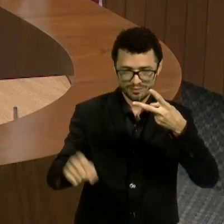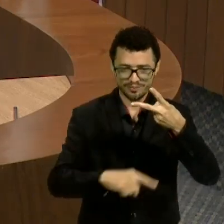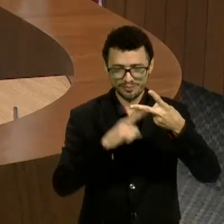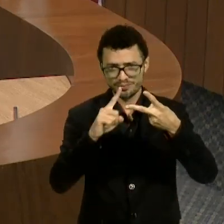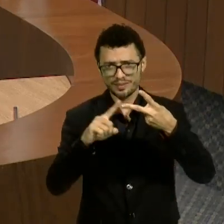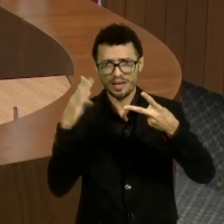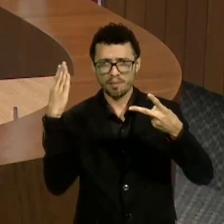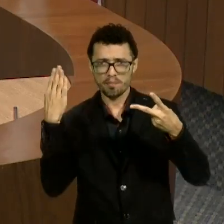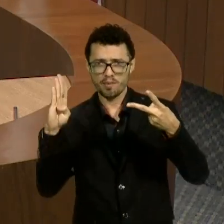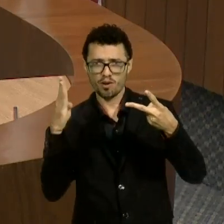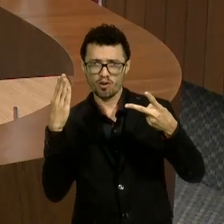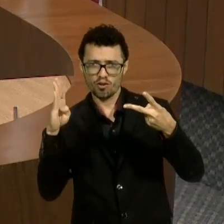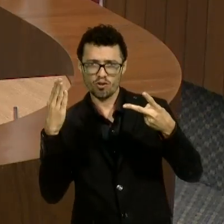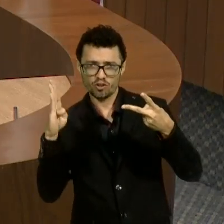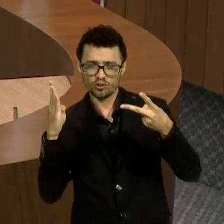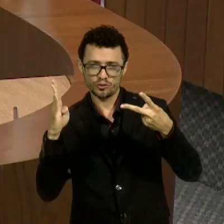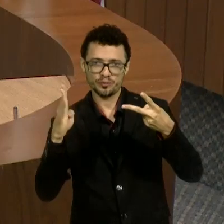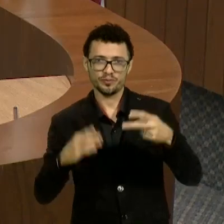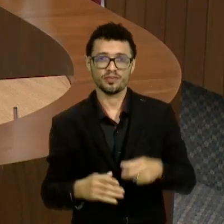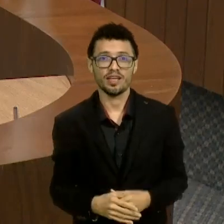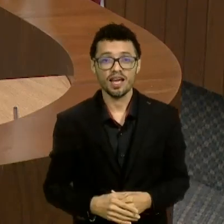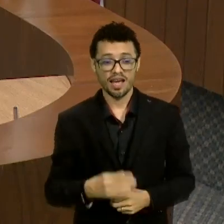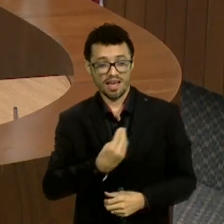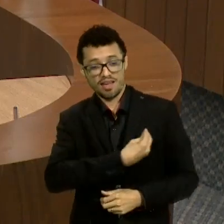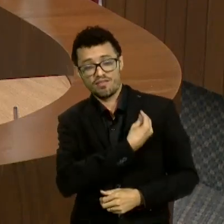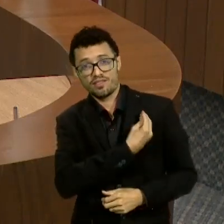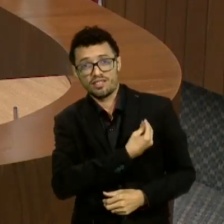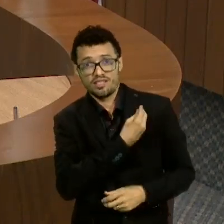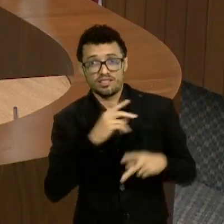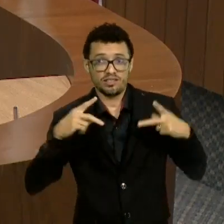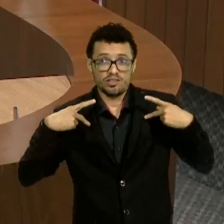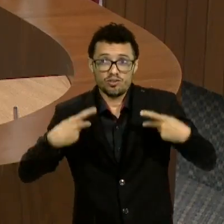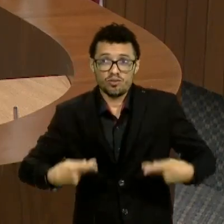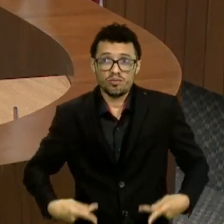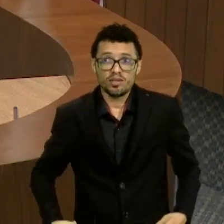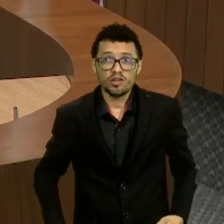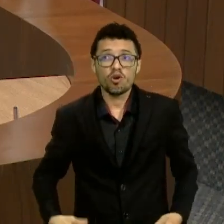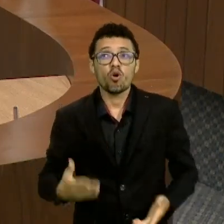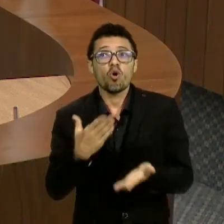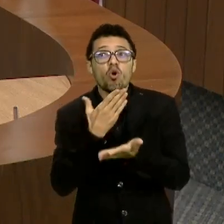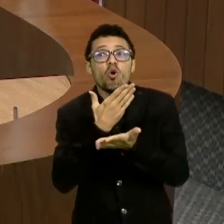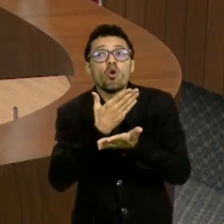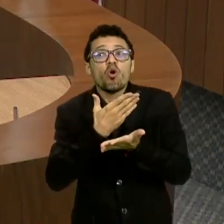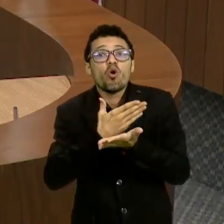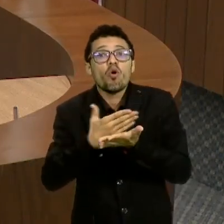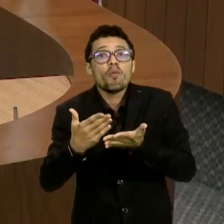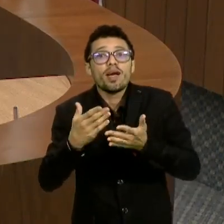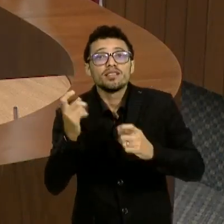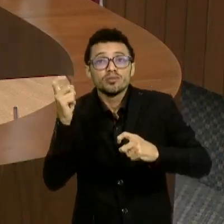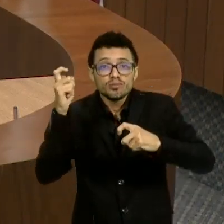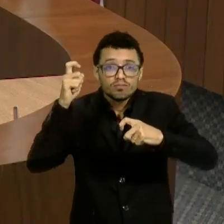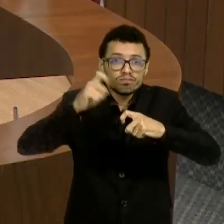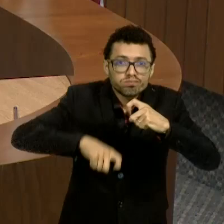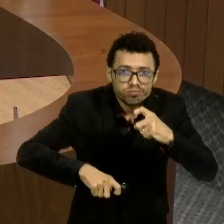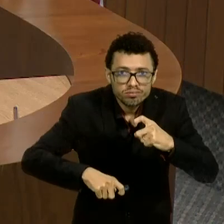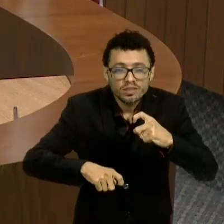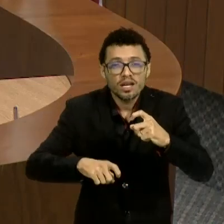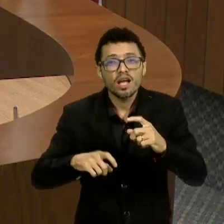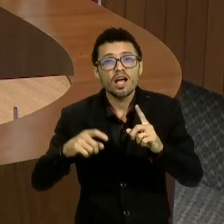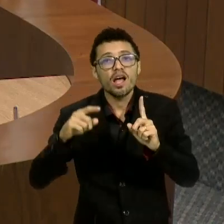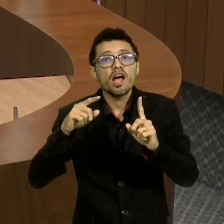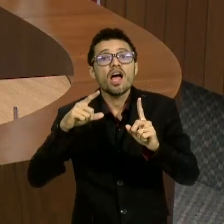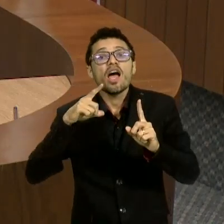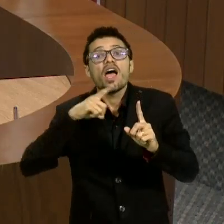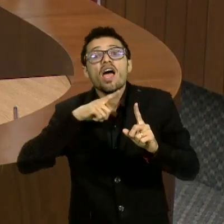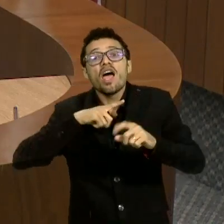do ponto de vista biológico a vida humana começa na concepção esse é o momento em que o